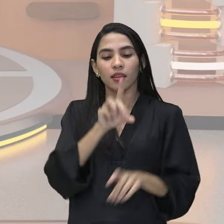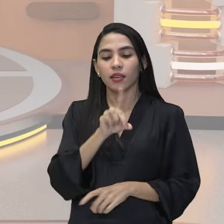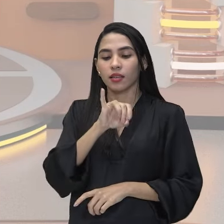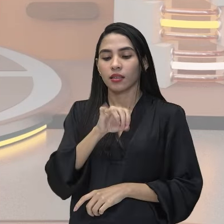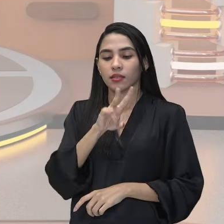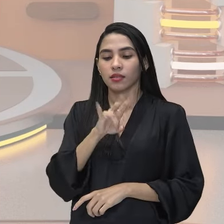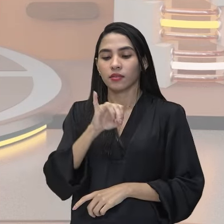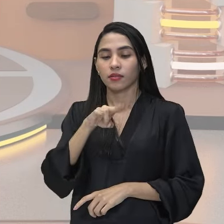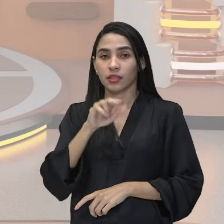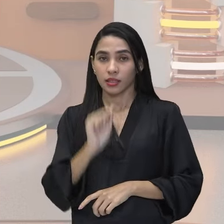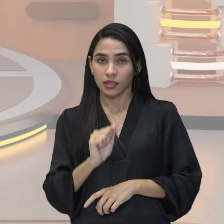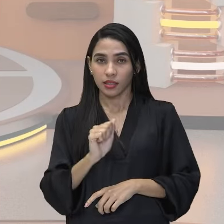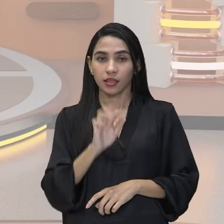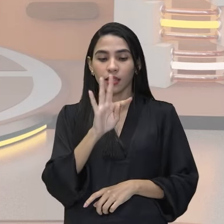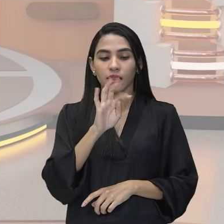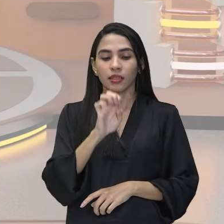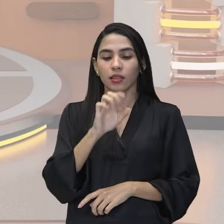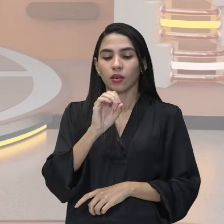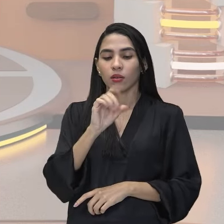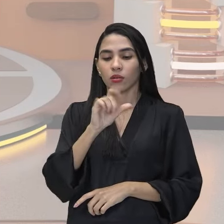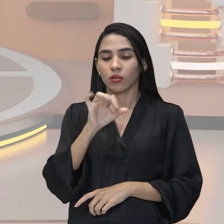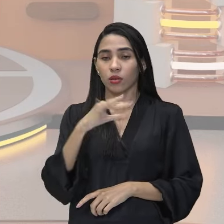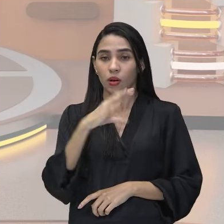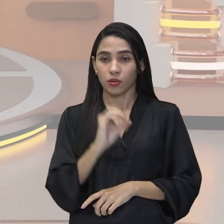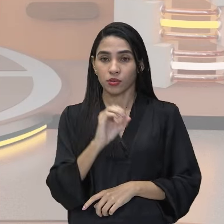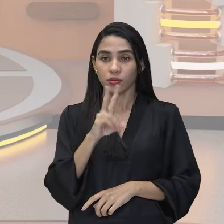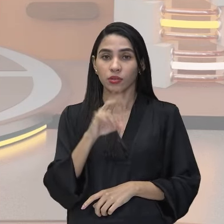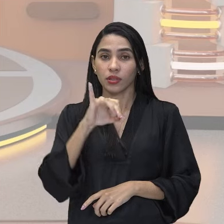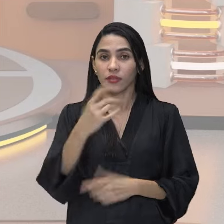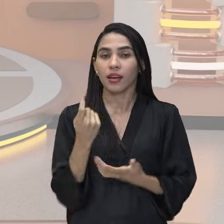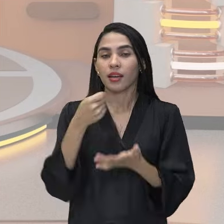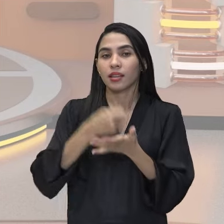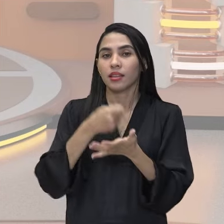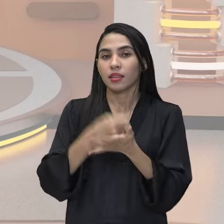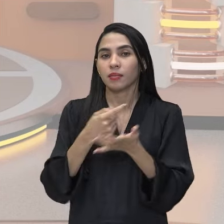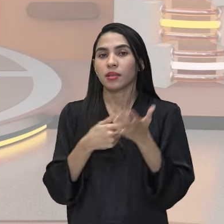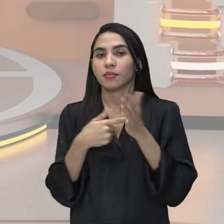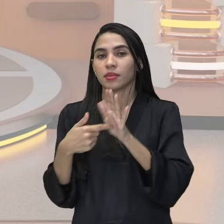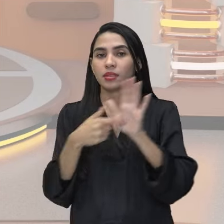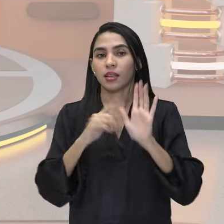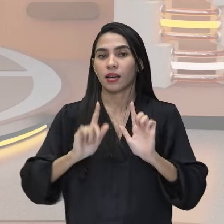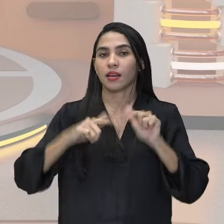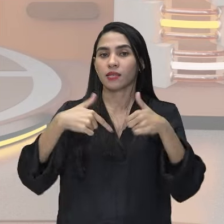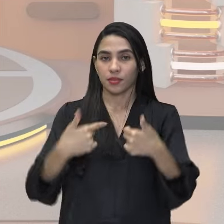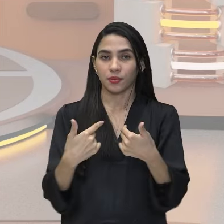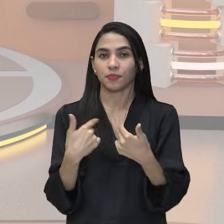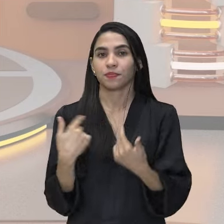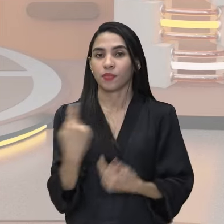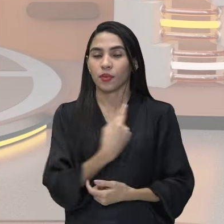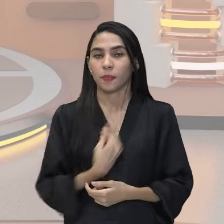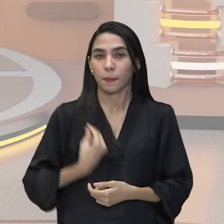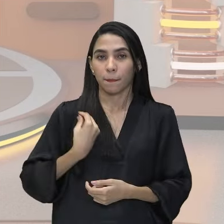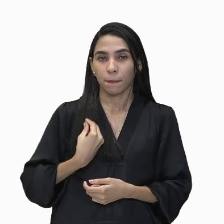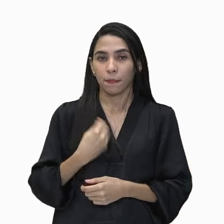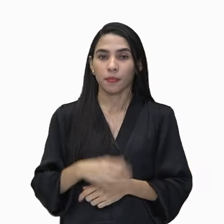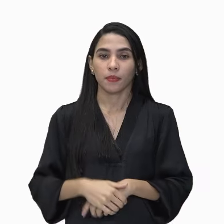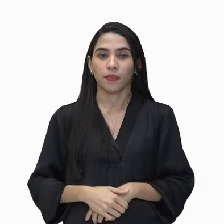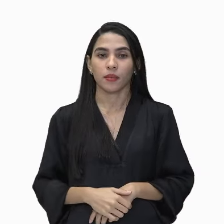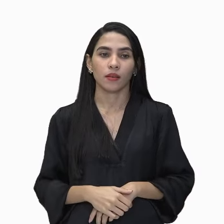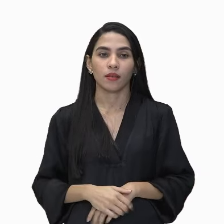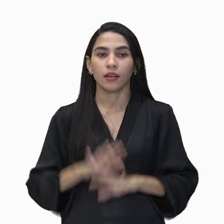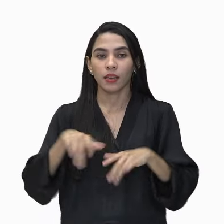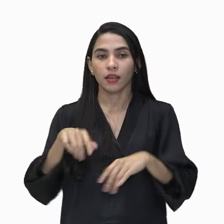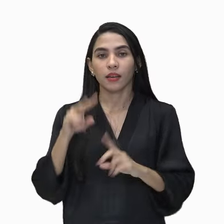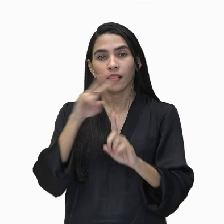o teológico, né? É quem determina a nossa ação, a nossa vida como um todo, tá? Essa